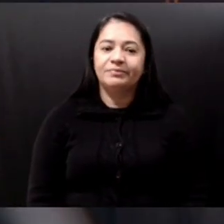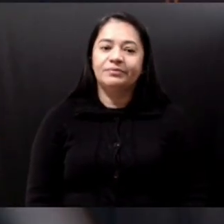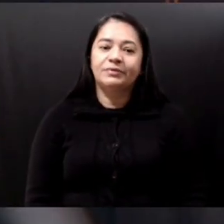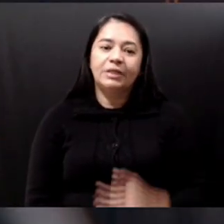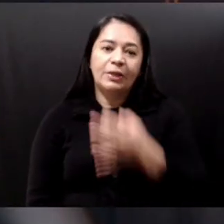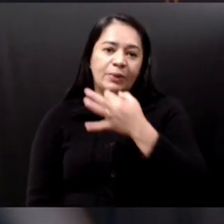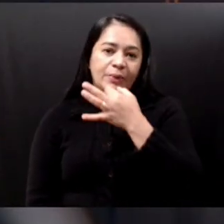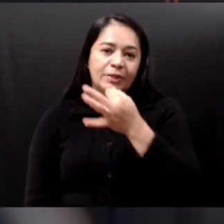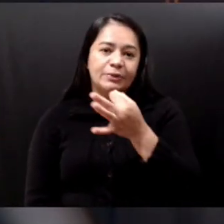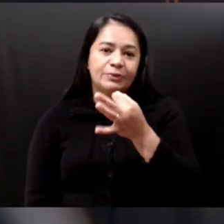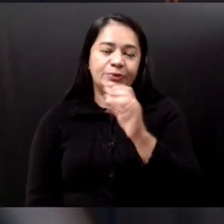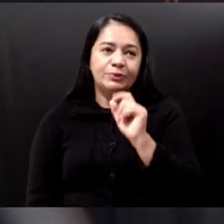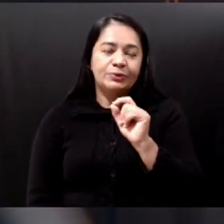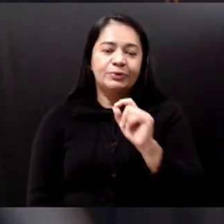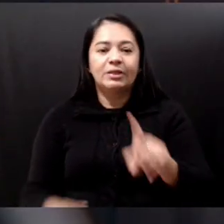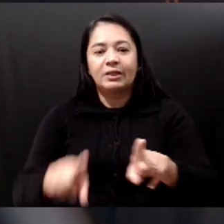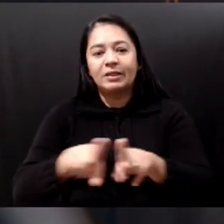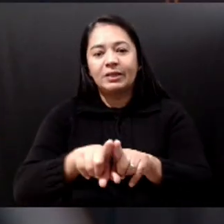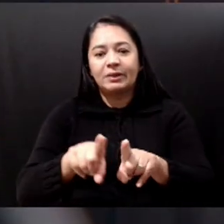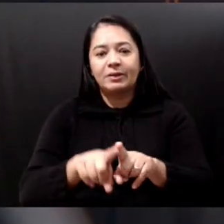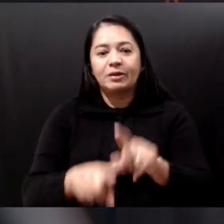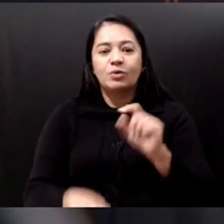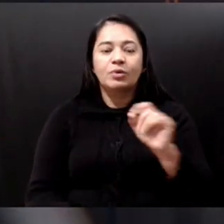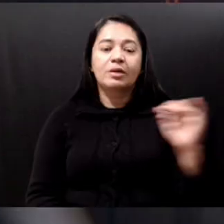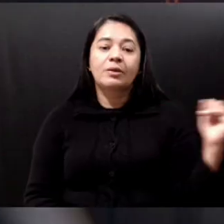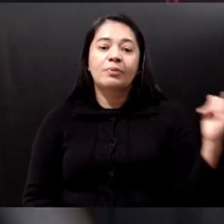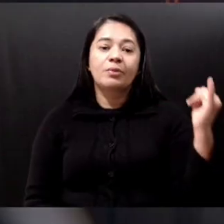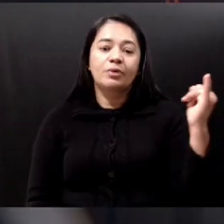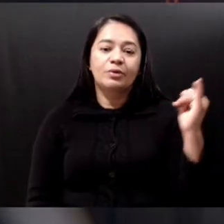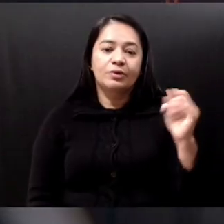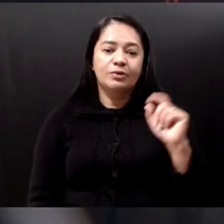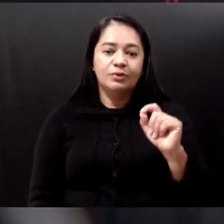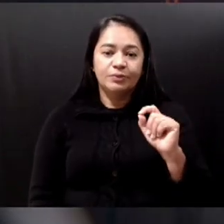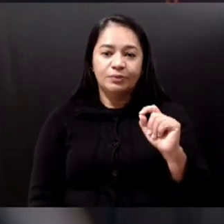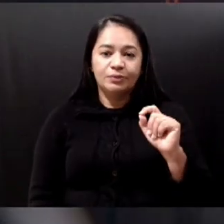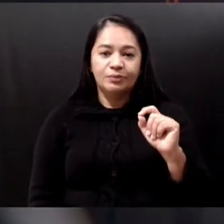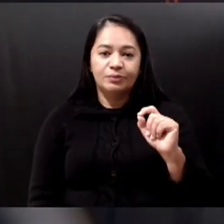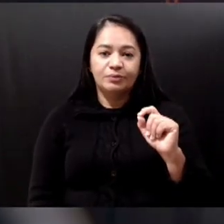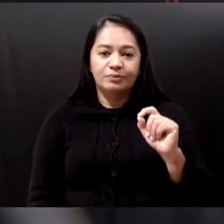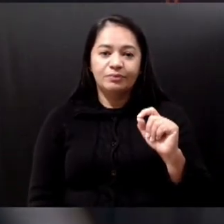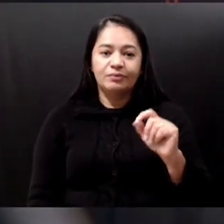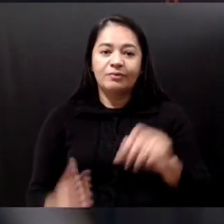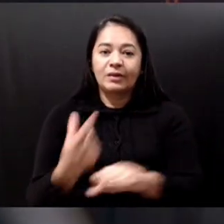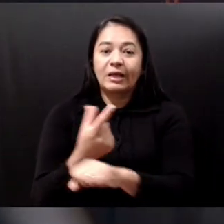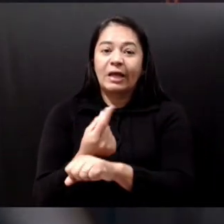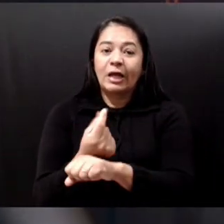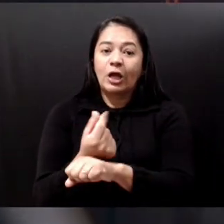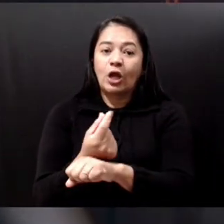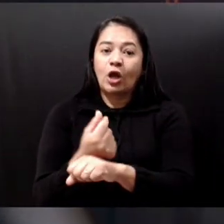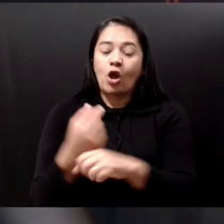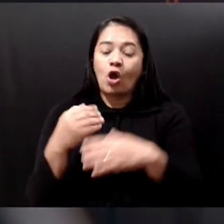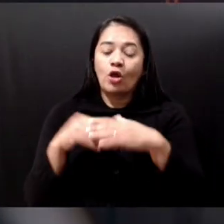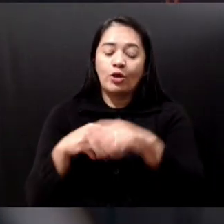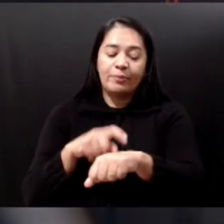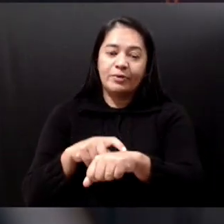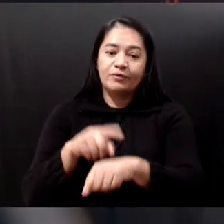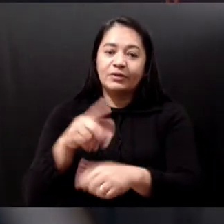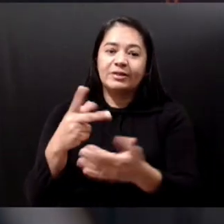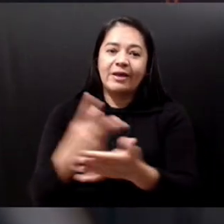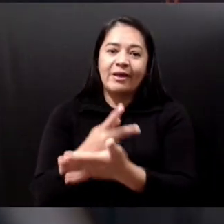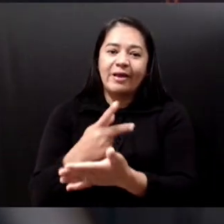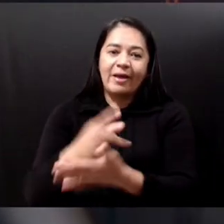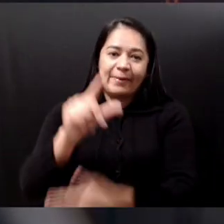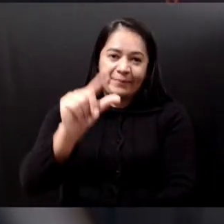um ponto muito valioso vai te trazer economia de tempo. Você vai Hum, errar menos. Uhum. E